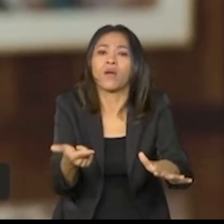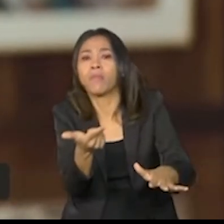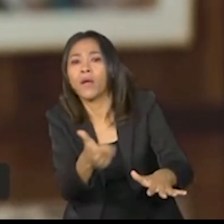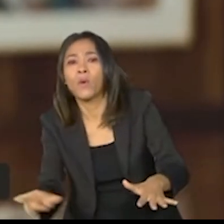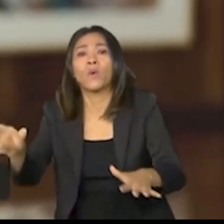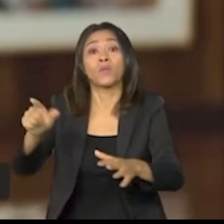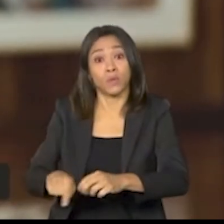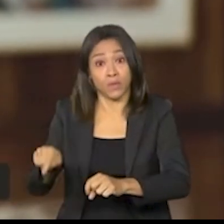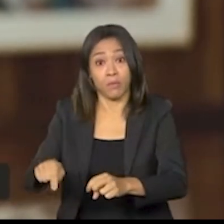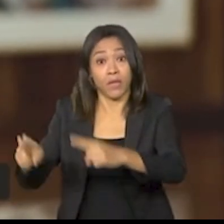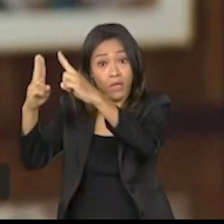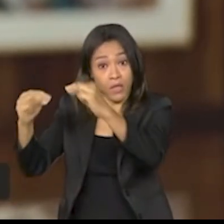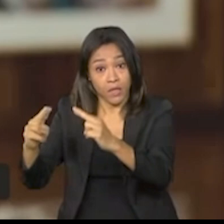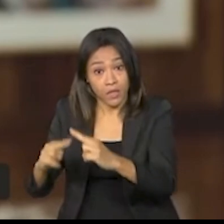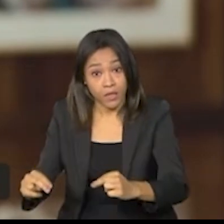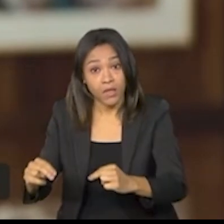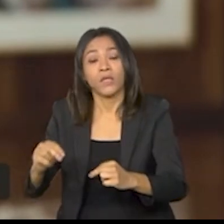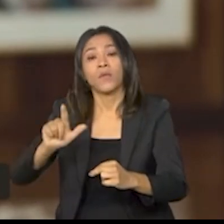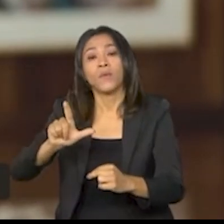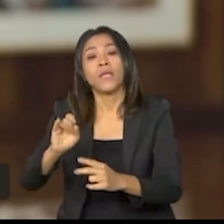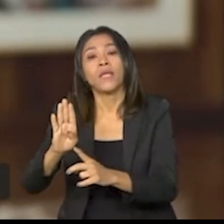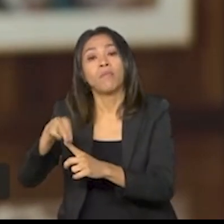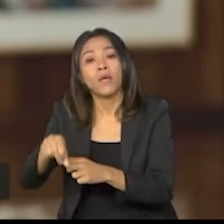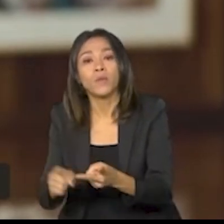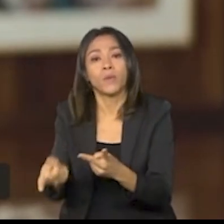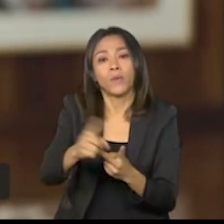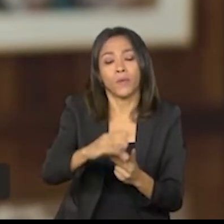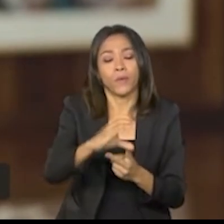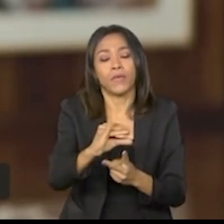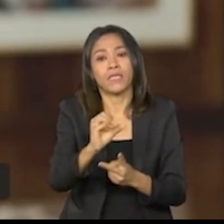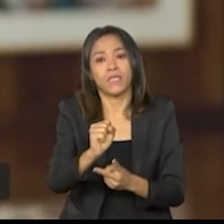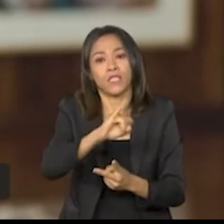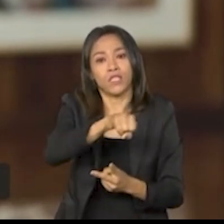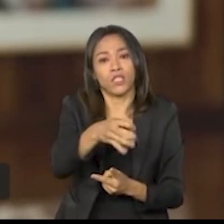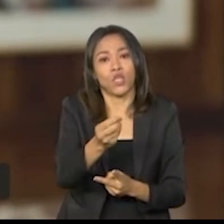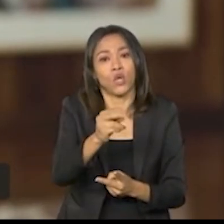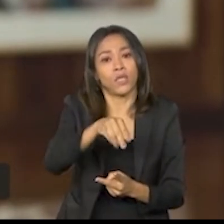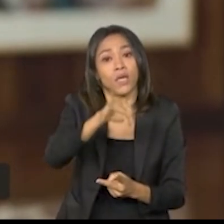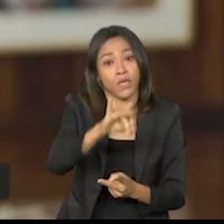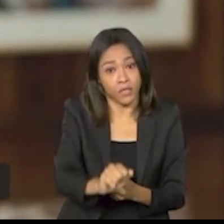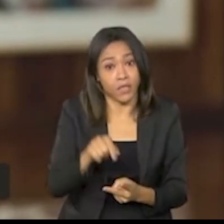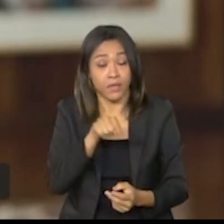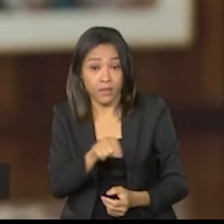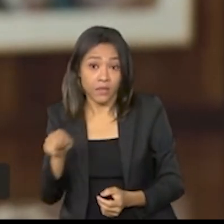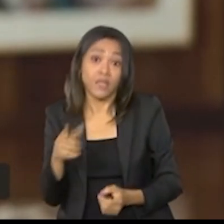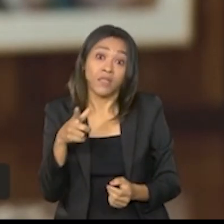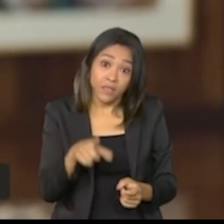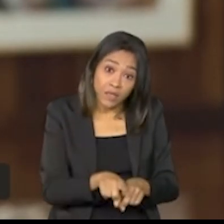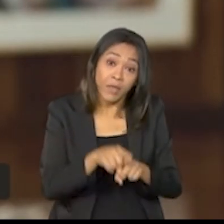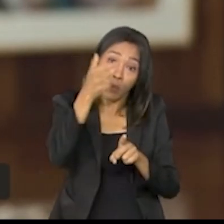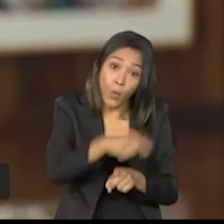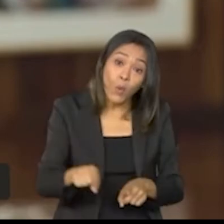Líbano evitar uma escalada e iniciar negociações de paz também é crucial no conflito entre Ucrânia e